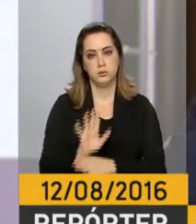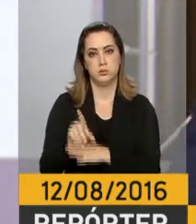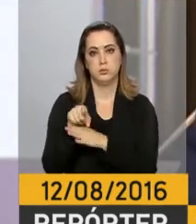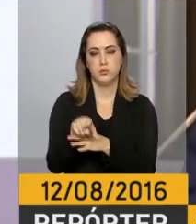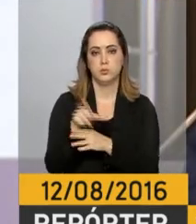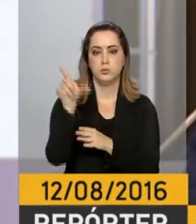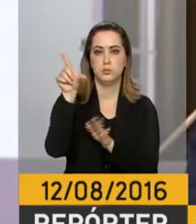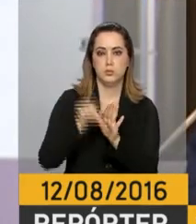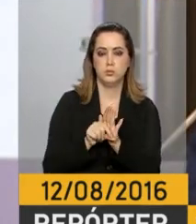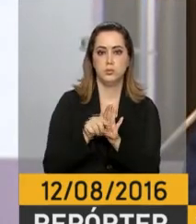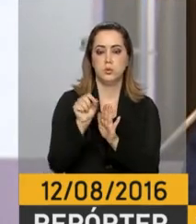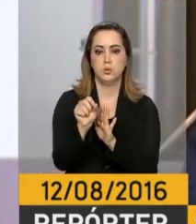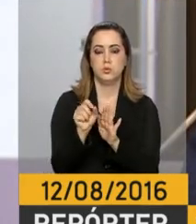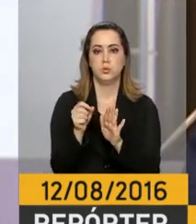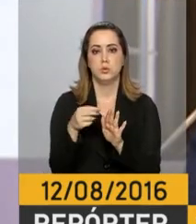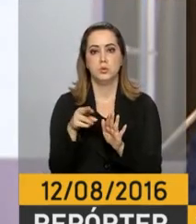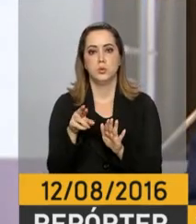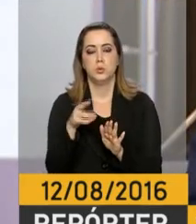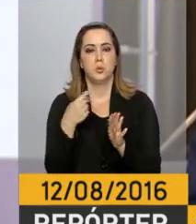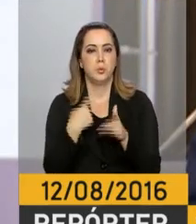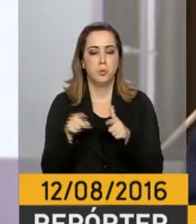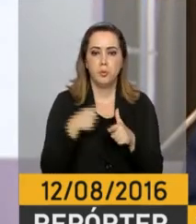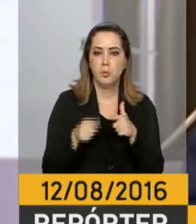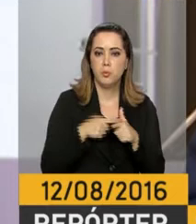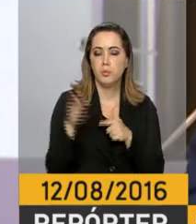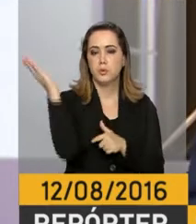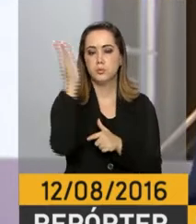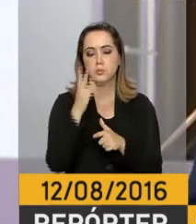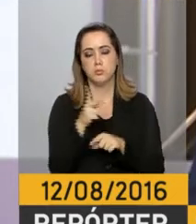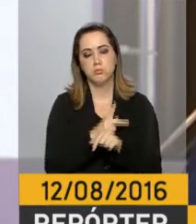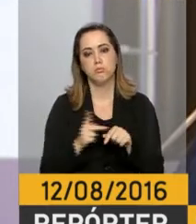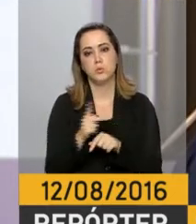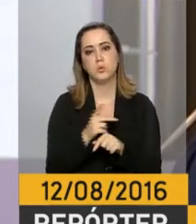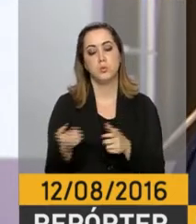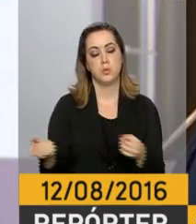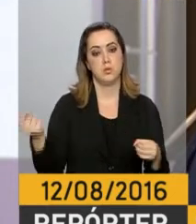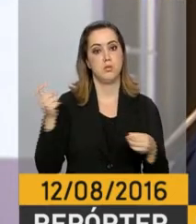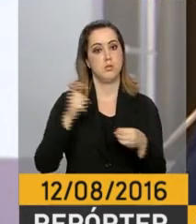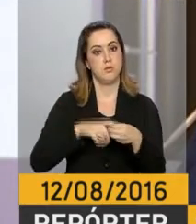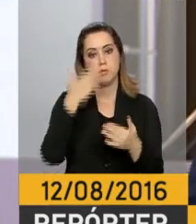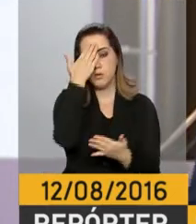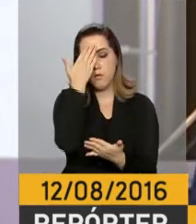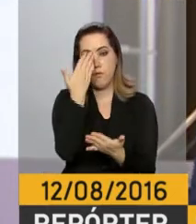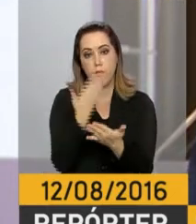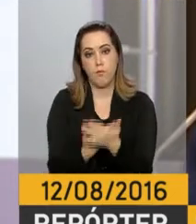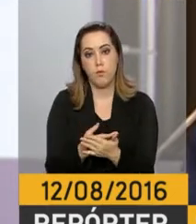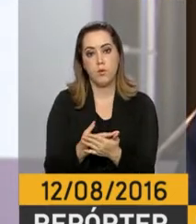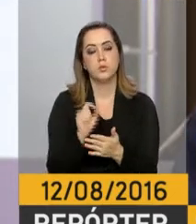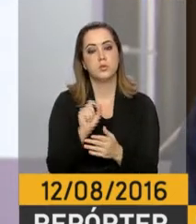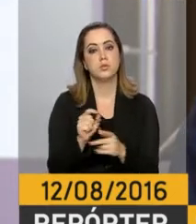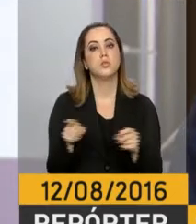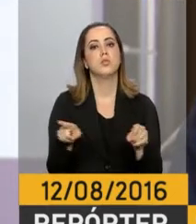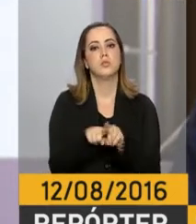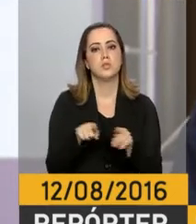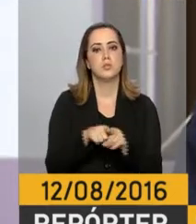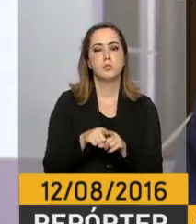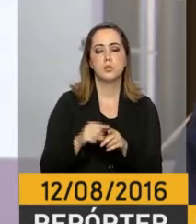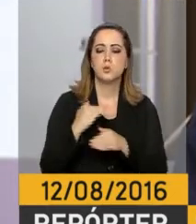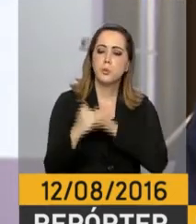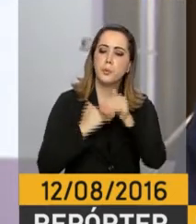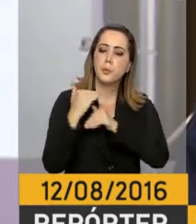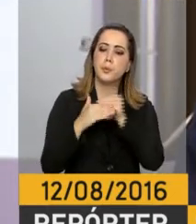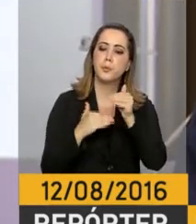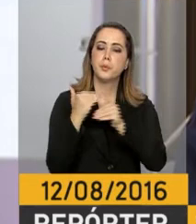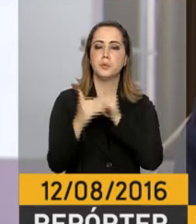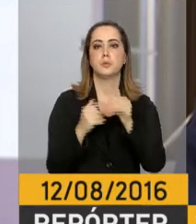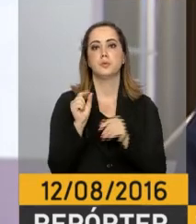na redução do risco do país, na recuperação da confiança, na retomada do crescimento, e pela via do respeito ao regime de